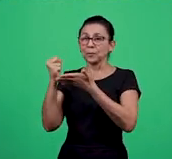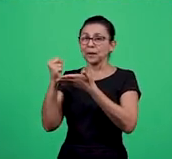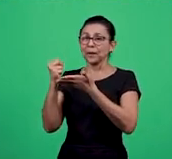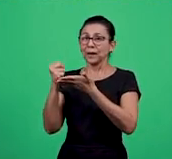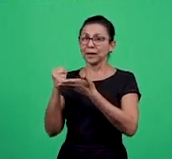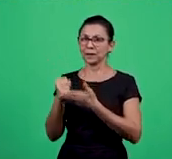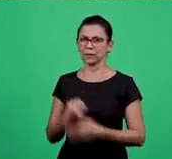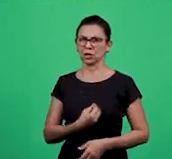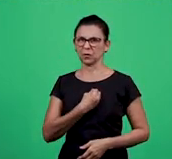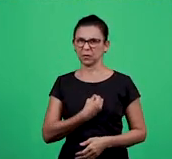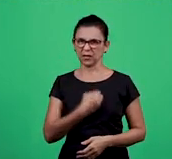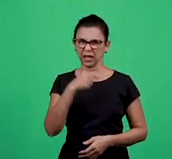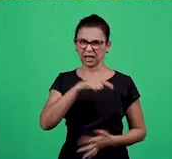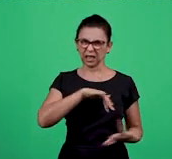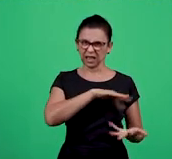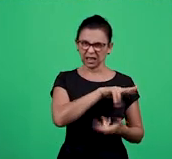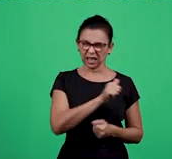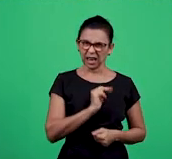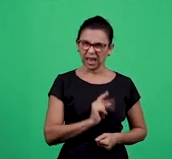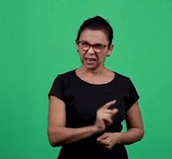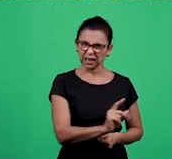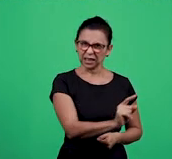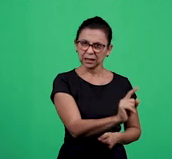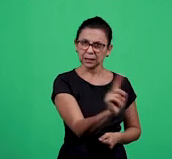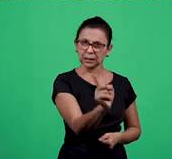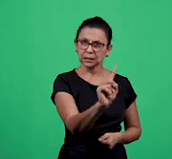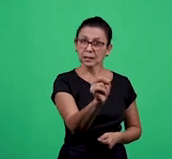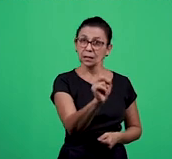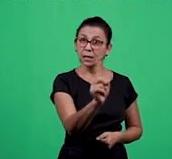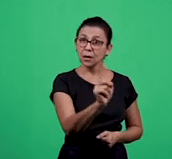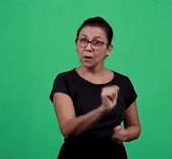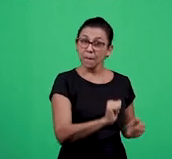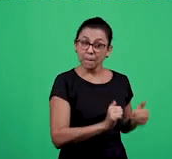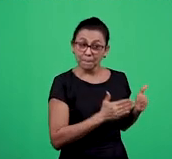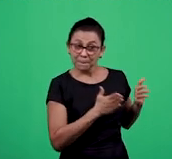Terra, não. Nós estamos caminhando, olha, para a